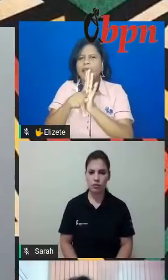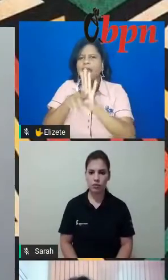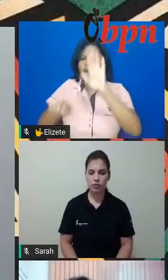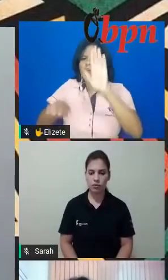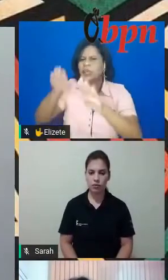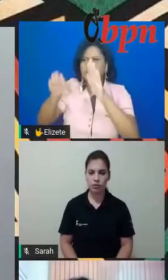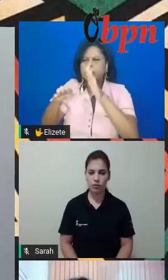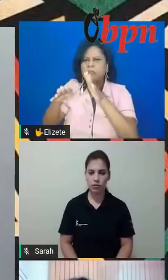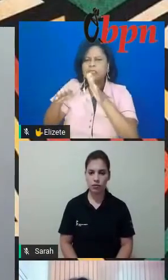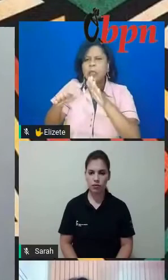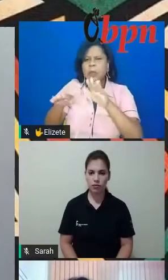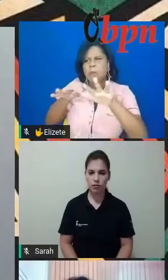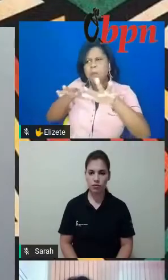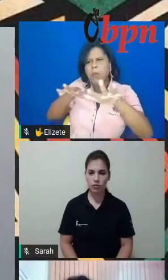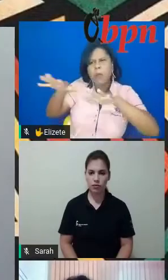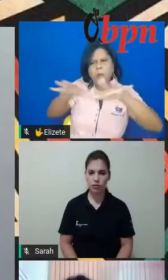terreno